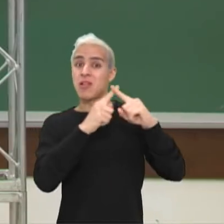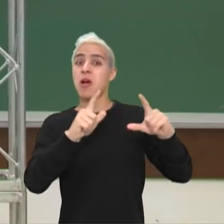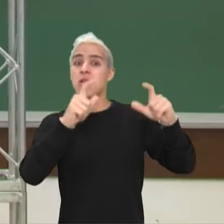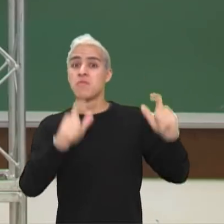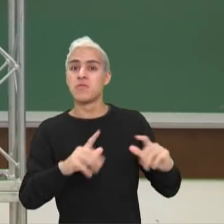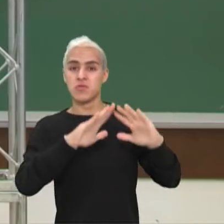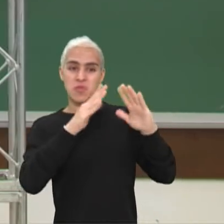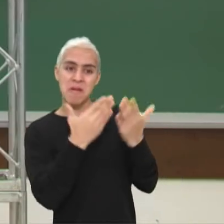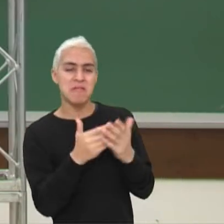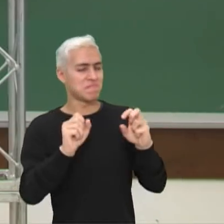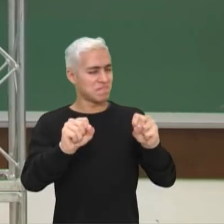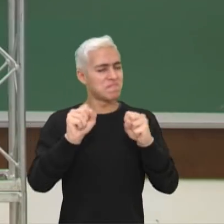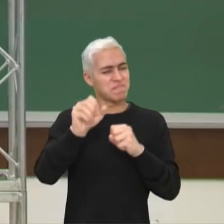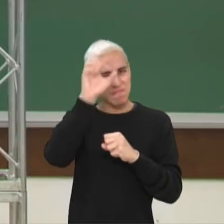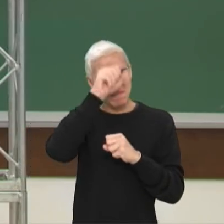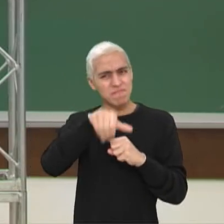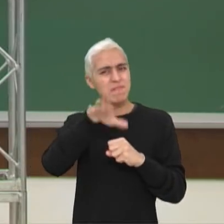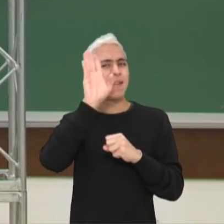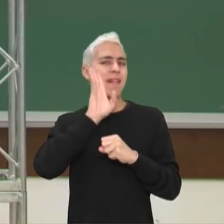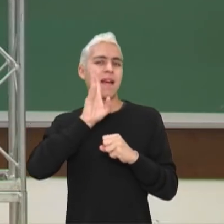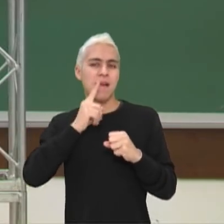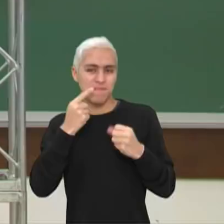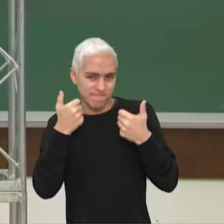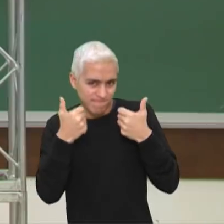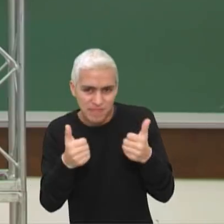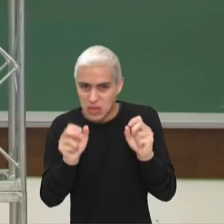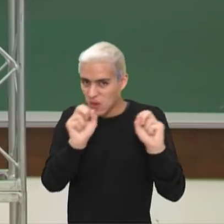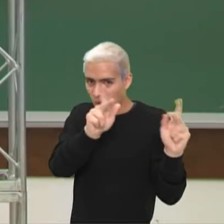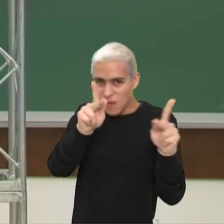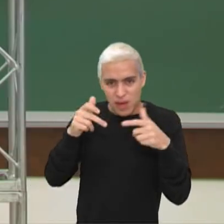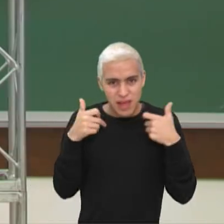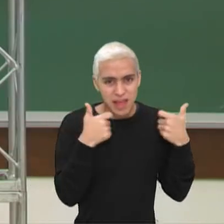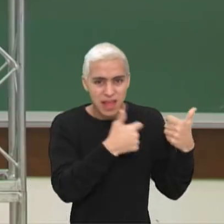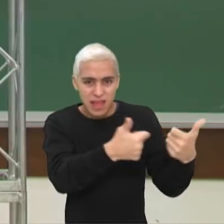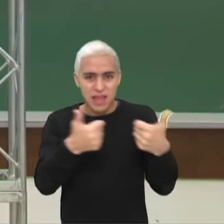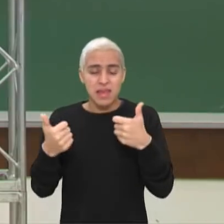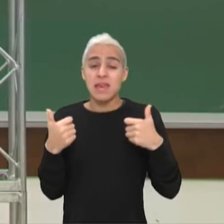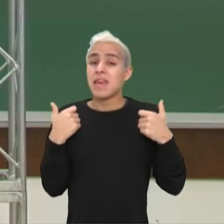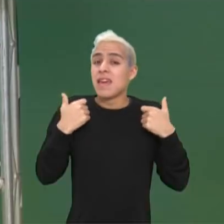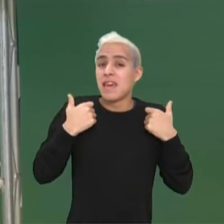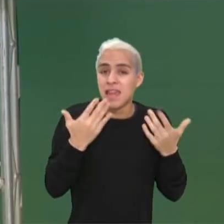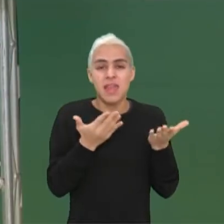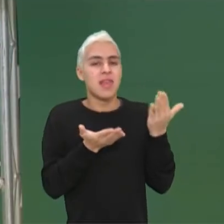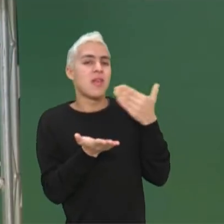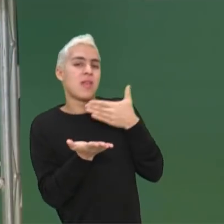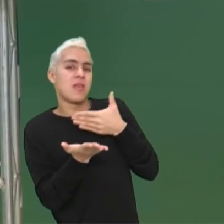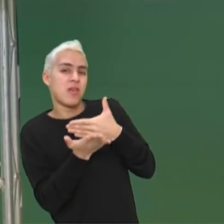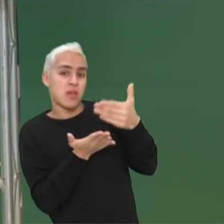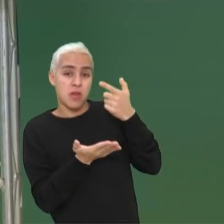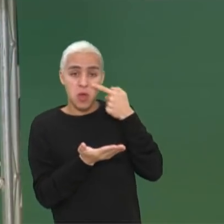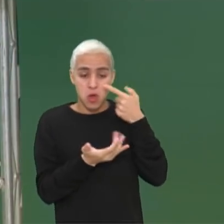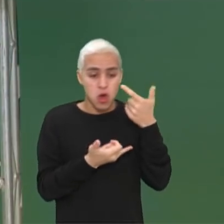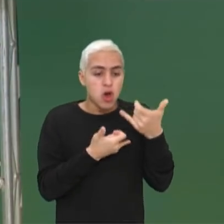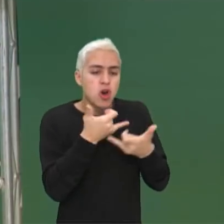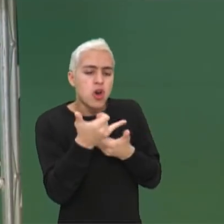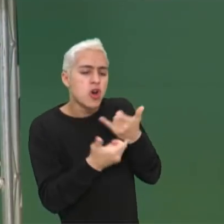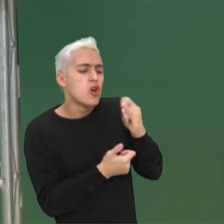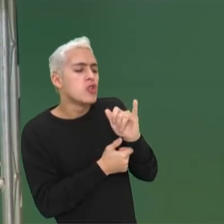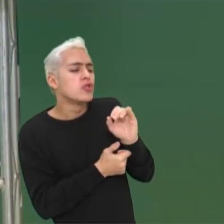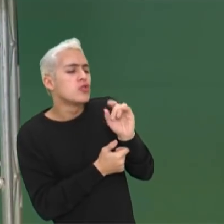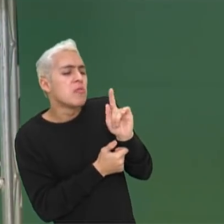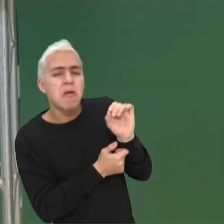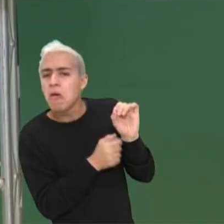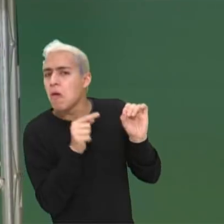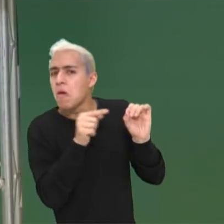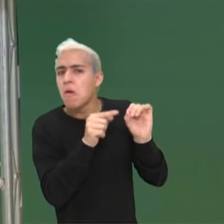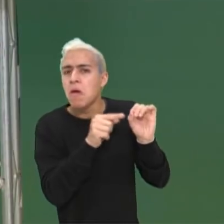escola. Vocês vão conseguir aprender bem legal. Ok, pessoal? Então, para a gente iniciar, o jogo é o fato mais